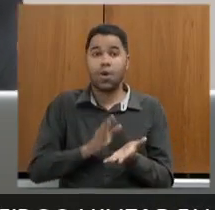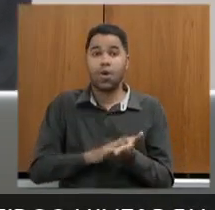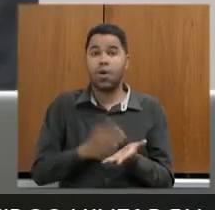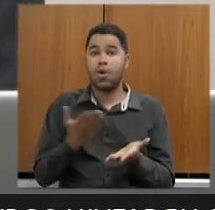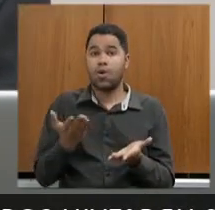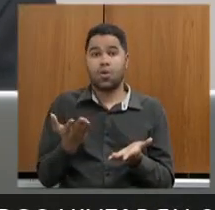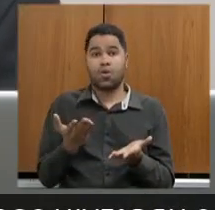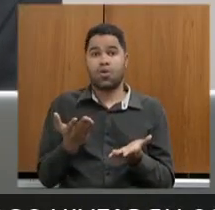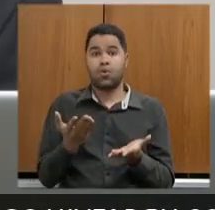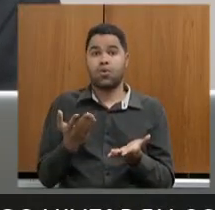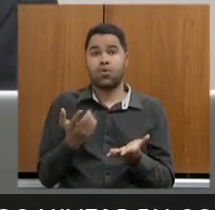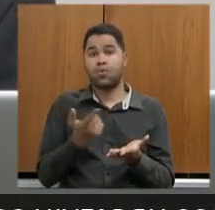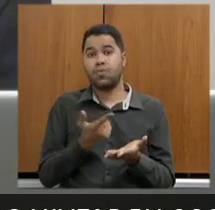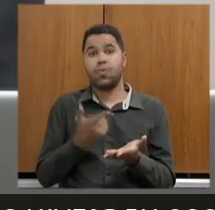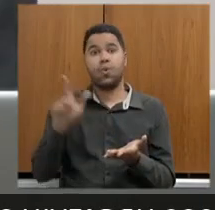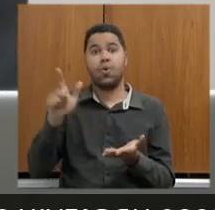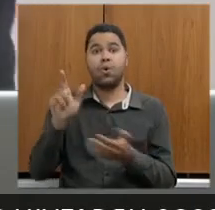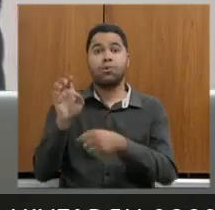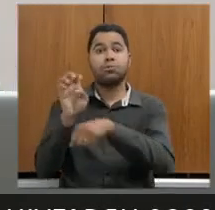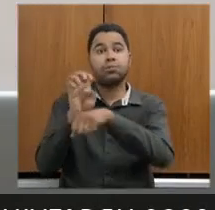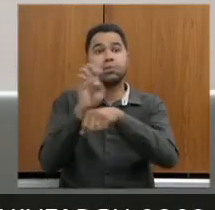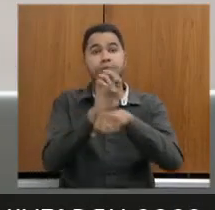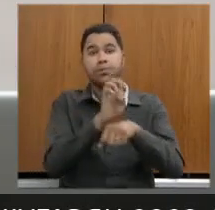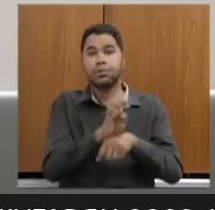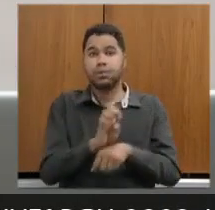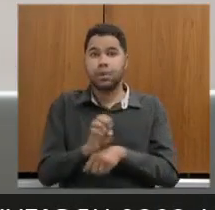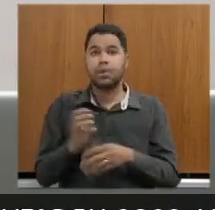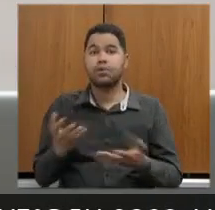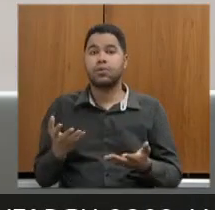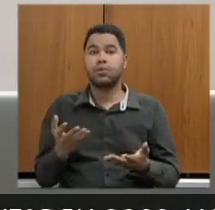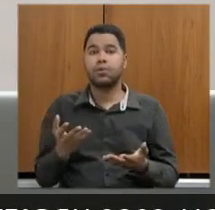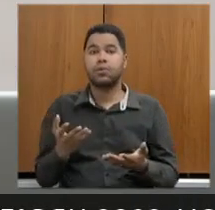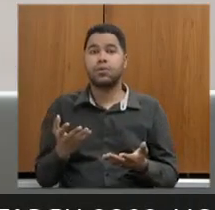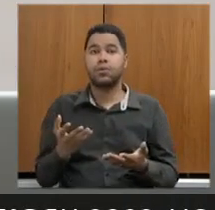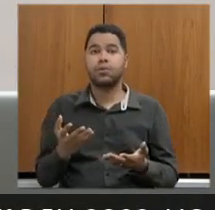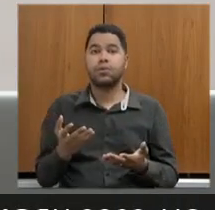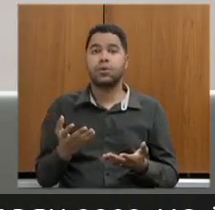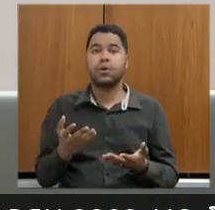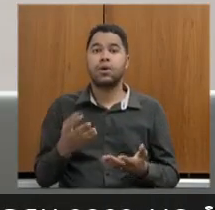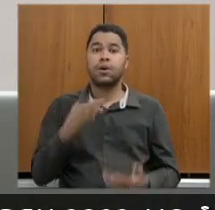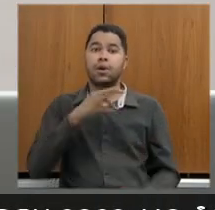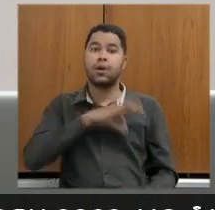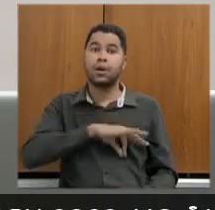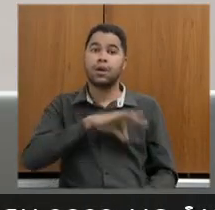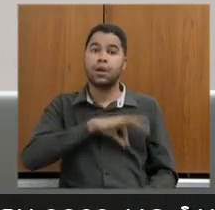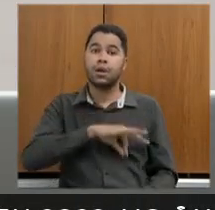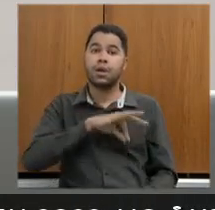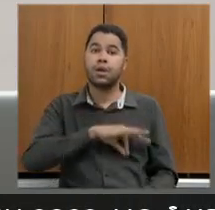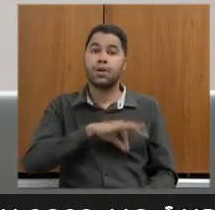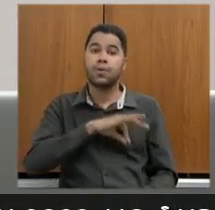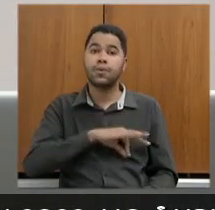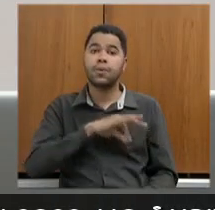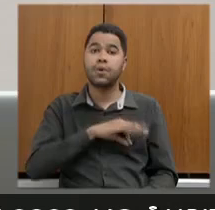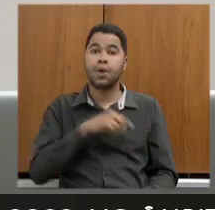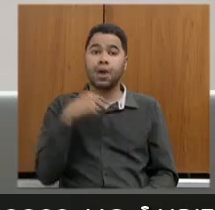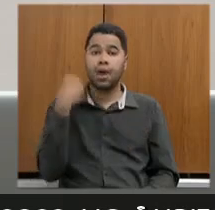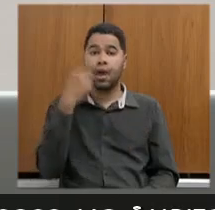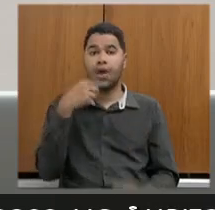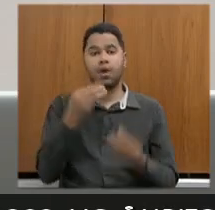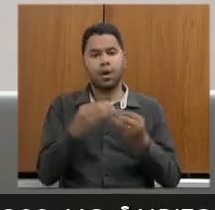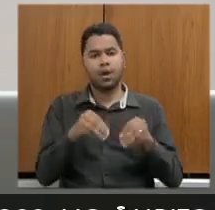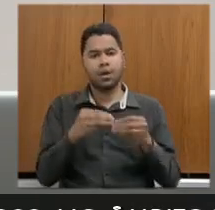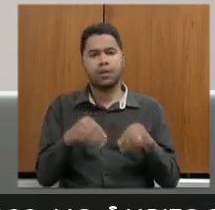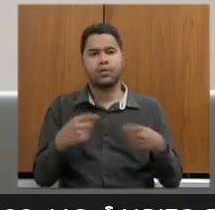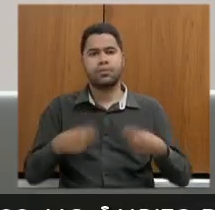se faça como outros estados veio fazendo que é a remunerar remunerar as horas